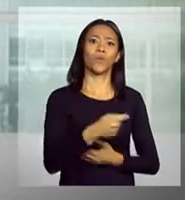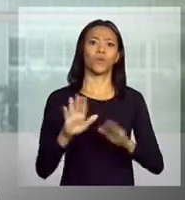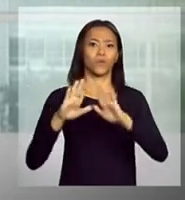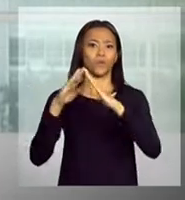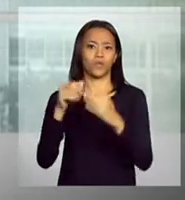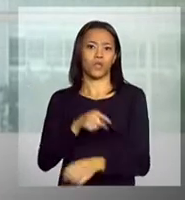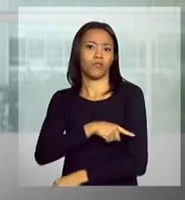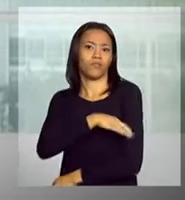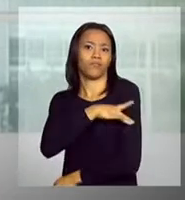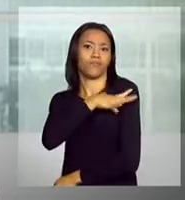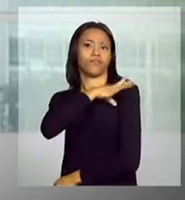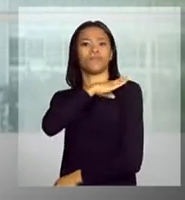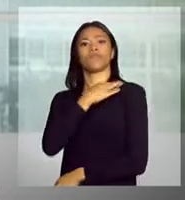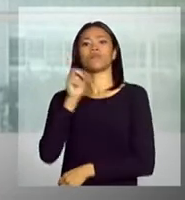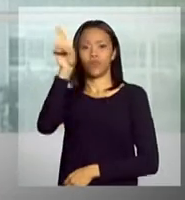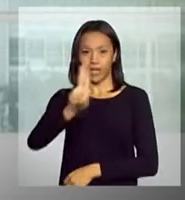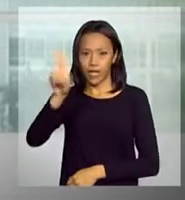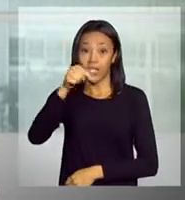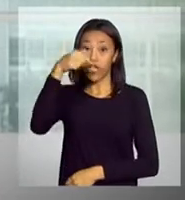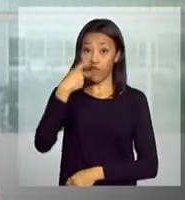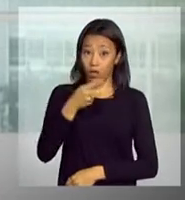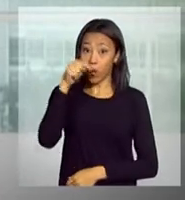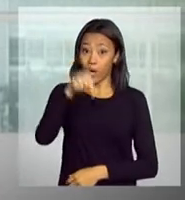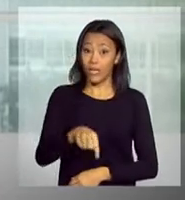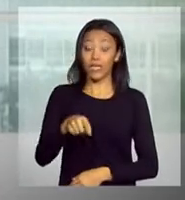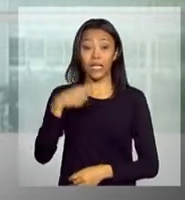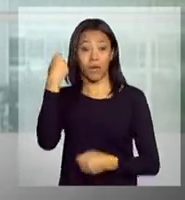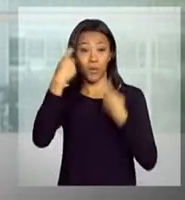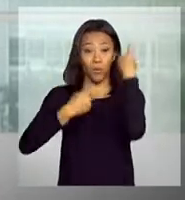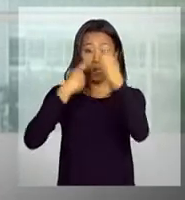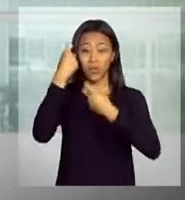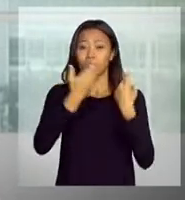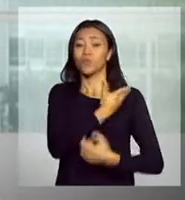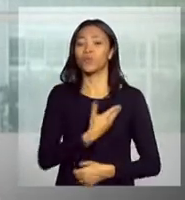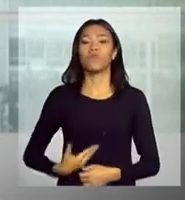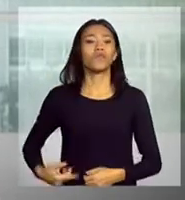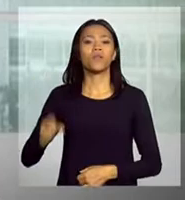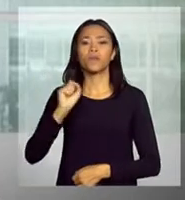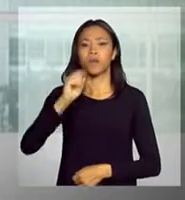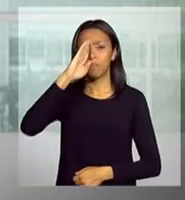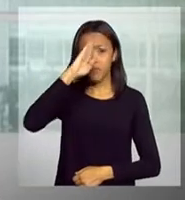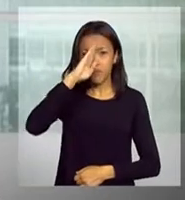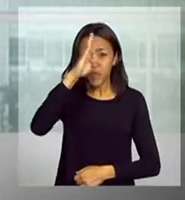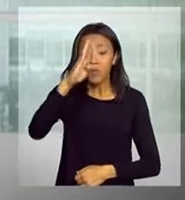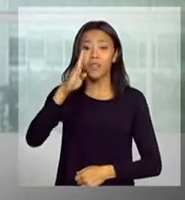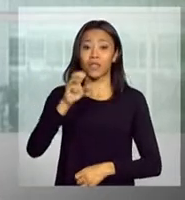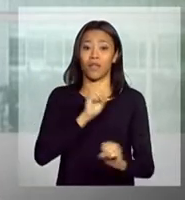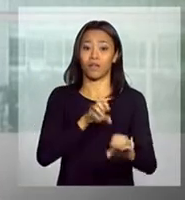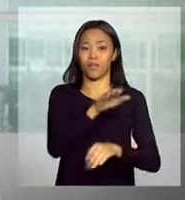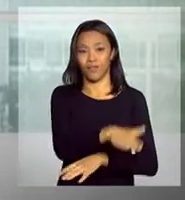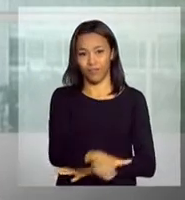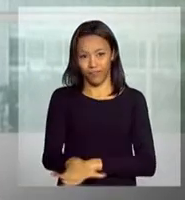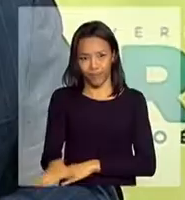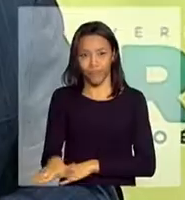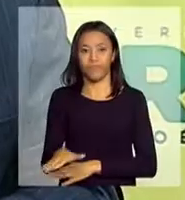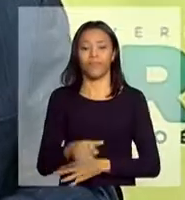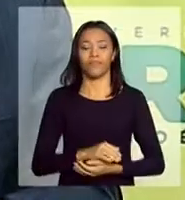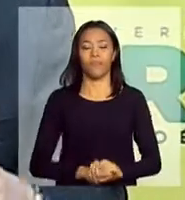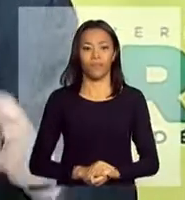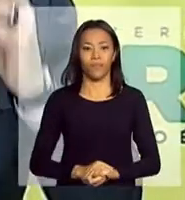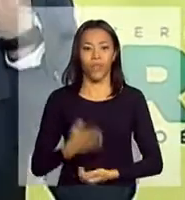educacionais e ressaltou que neste momento a maior preocupação do governo é priorizar a educação básica